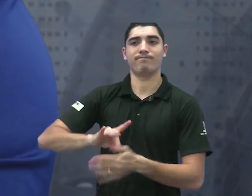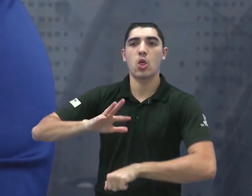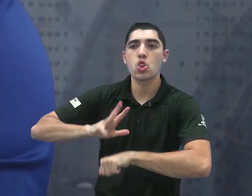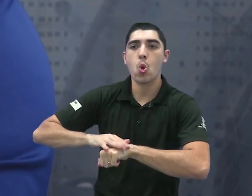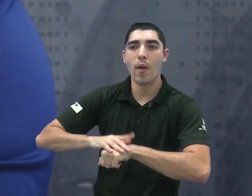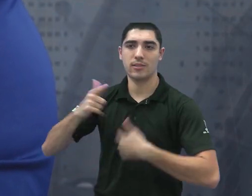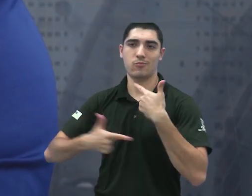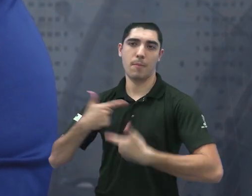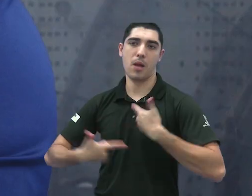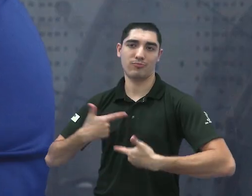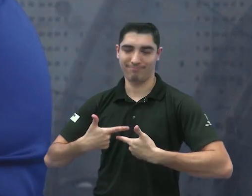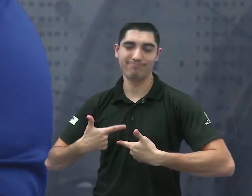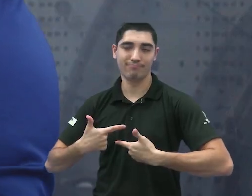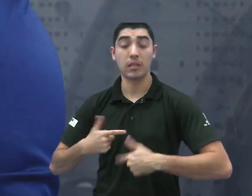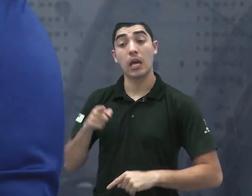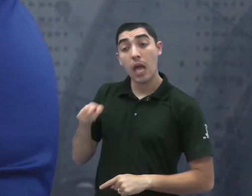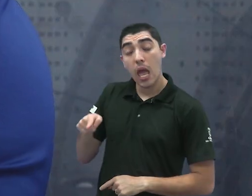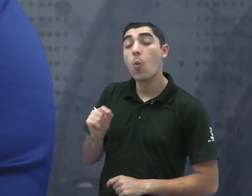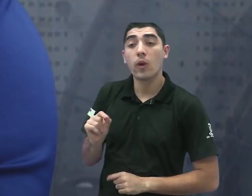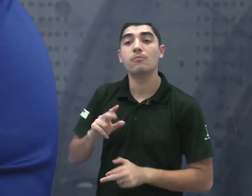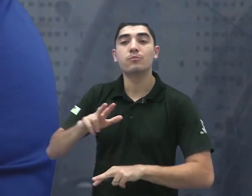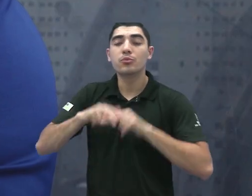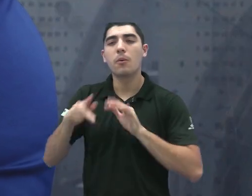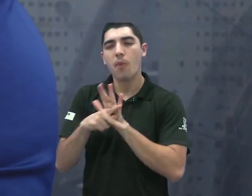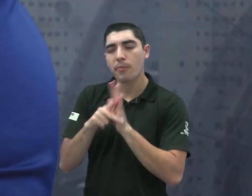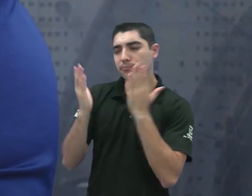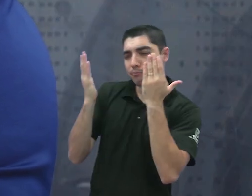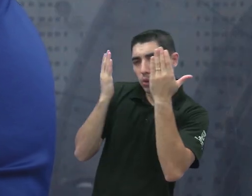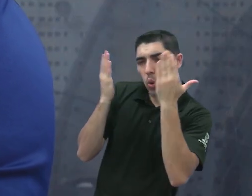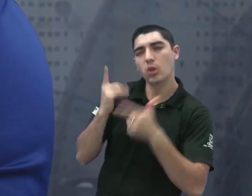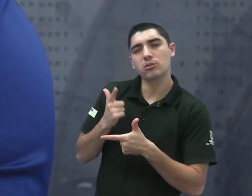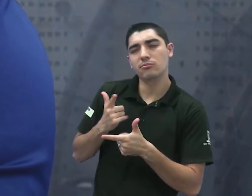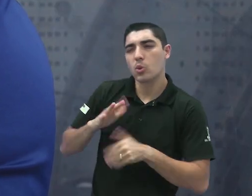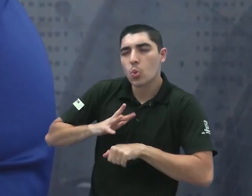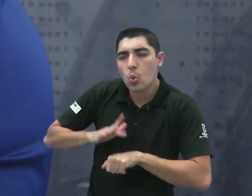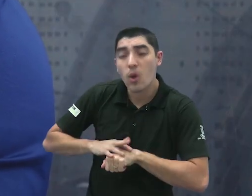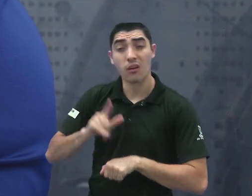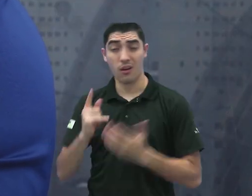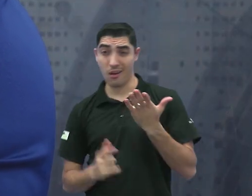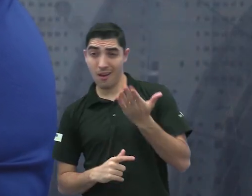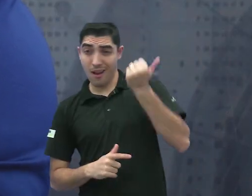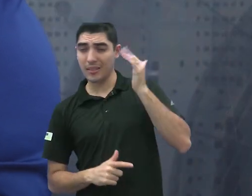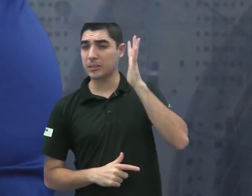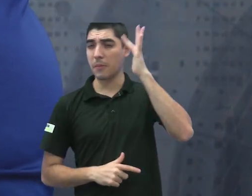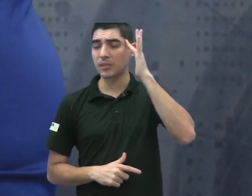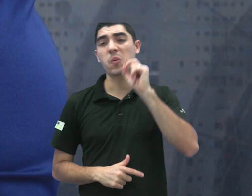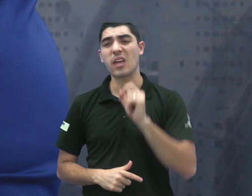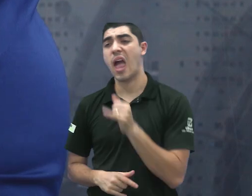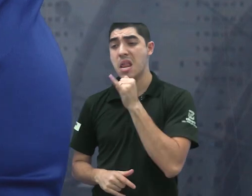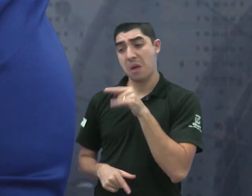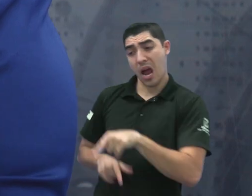de diagnósticos, né? Então acaba saindo um pouquinho daquela visão que nós tínhamos somente do diagnóstico